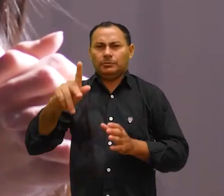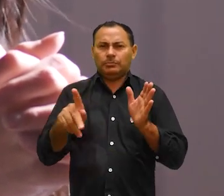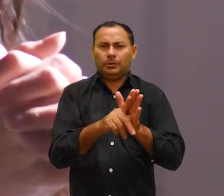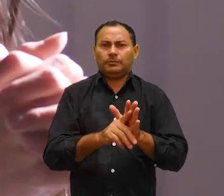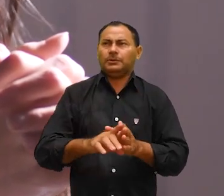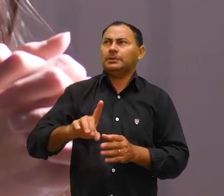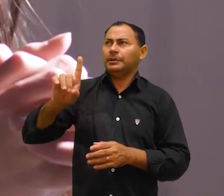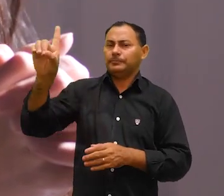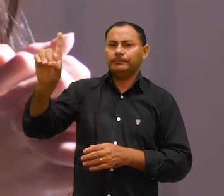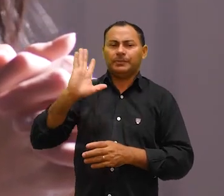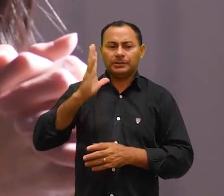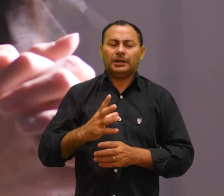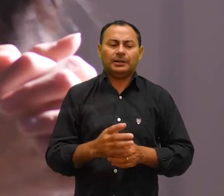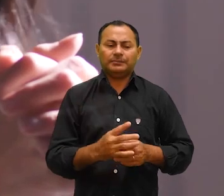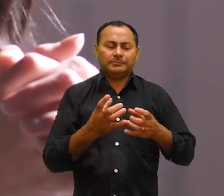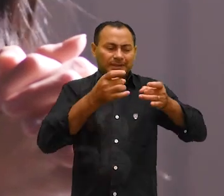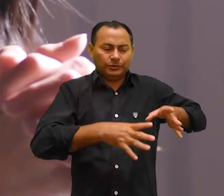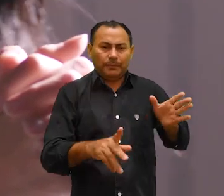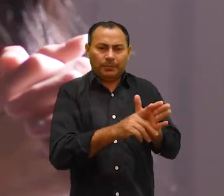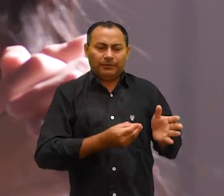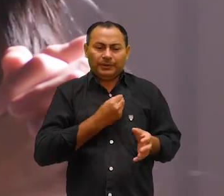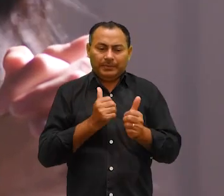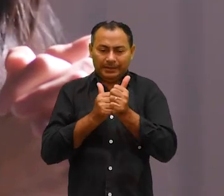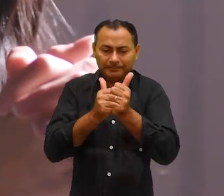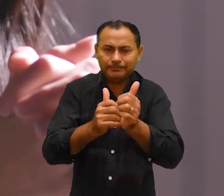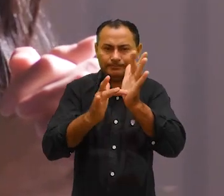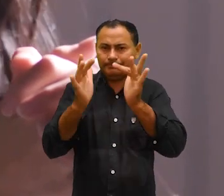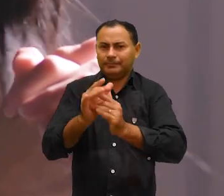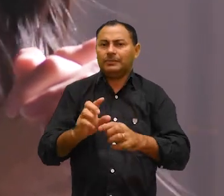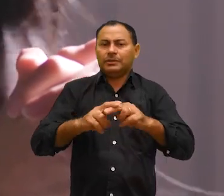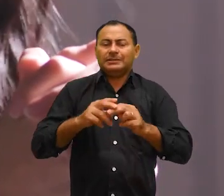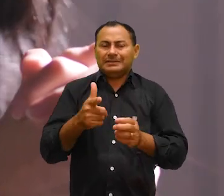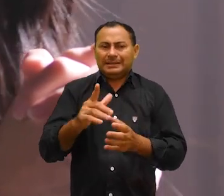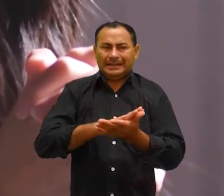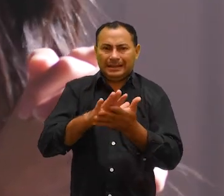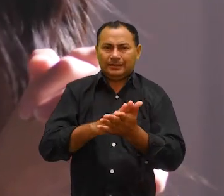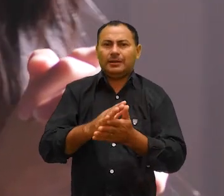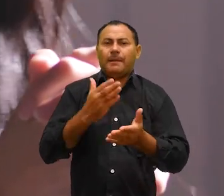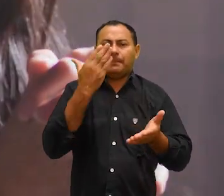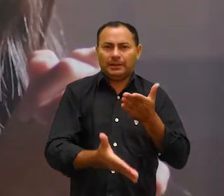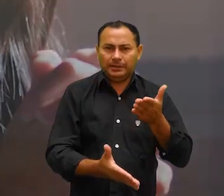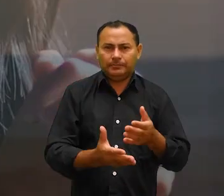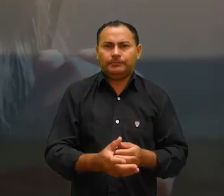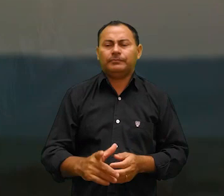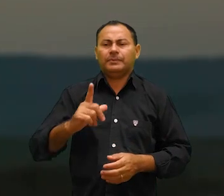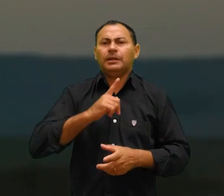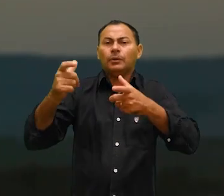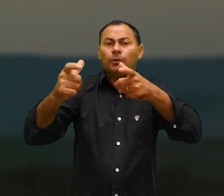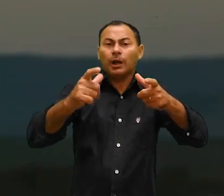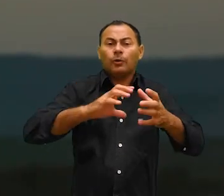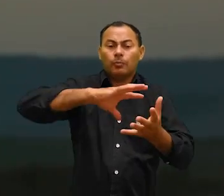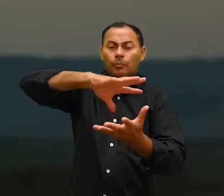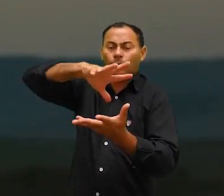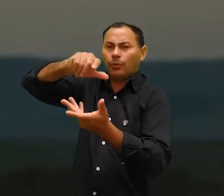seu próprio eu e já se negou completamente. Por isso, já não tem mais nada a perder. Existem lugares